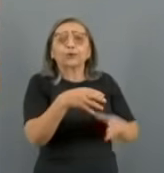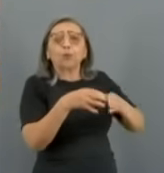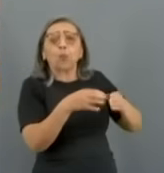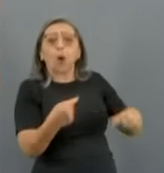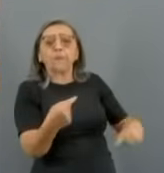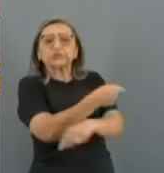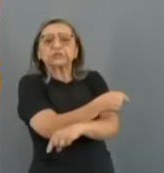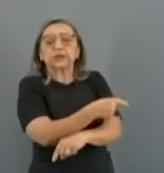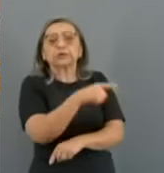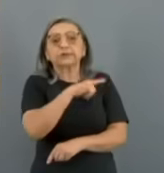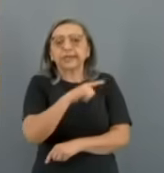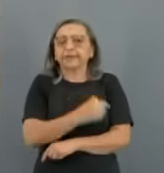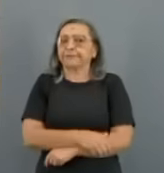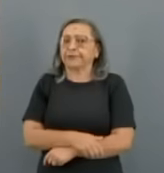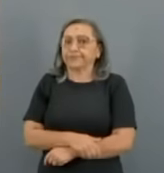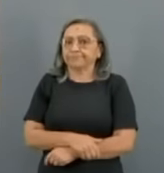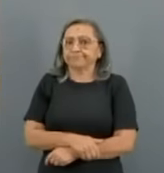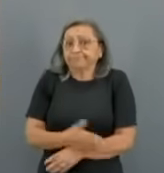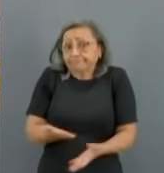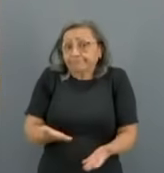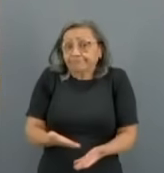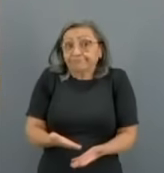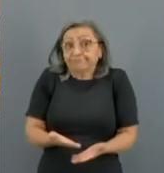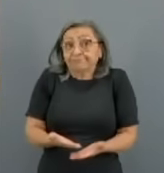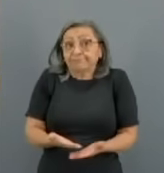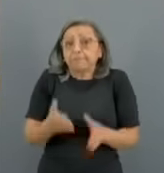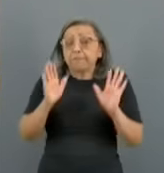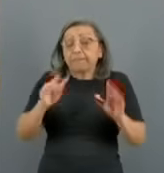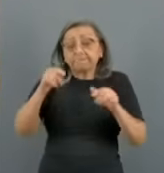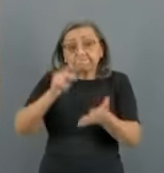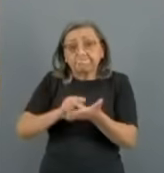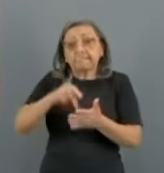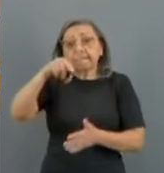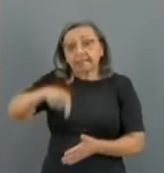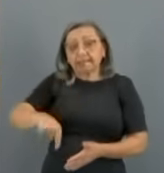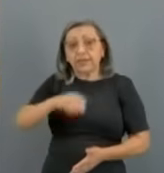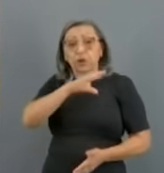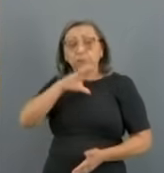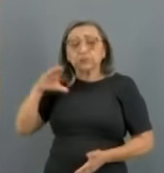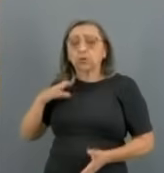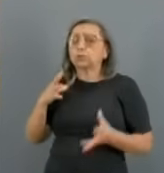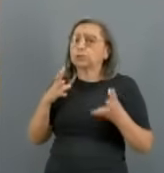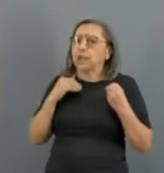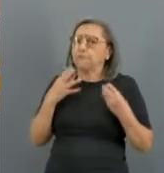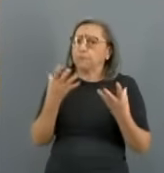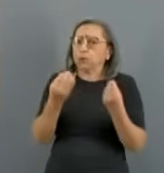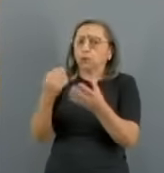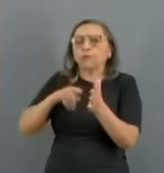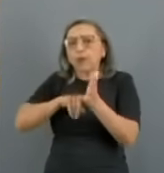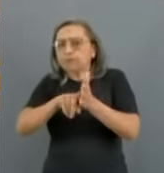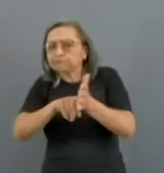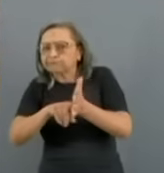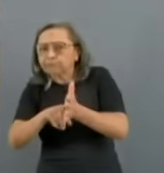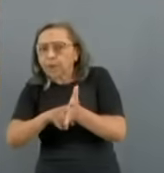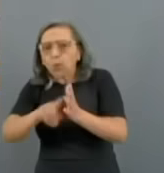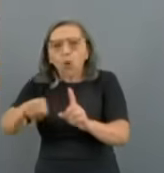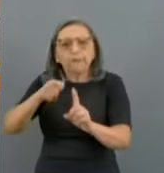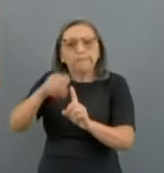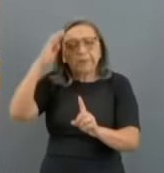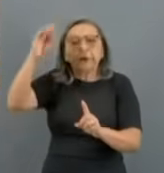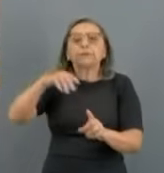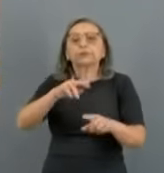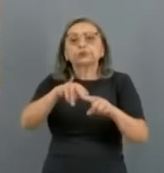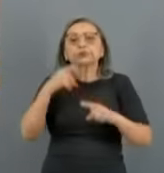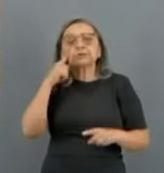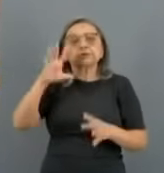Mas teve uma coisa que teve muito nessa CPI: investigação, que é o objetivo principal. E aí nós temos que elencar as